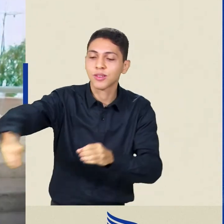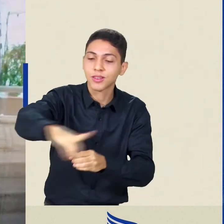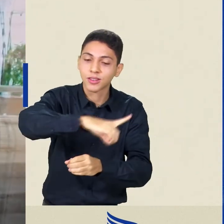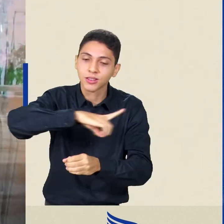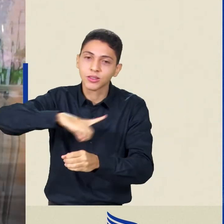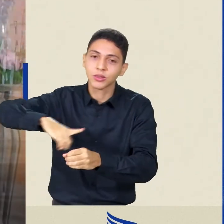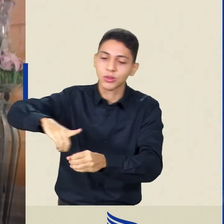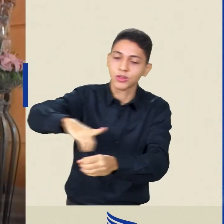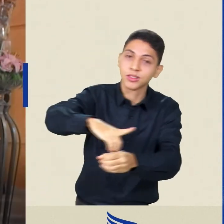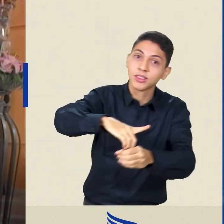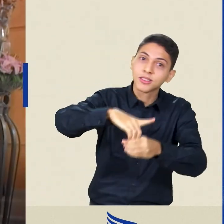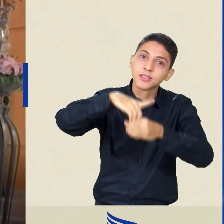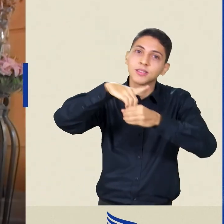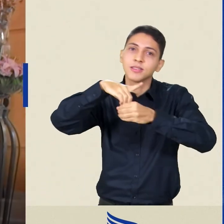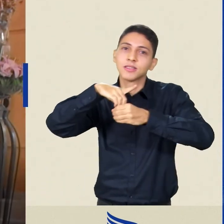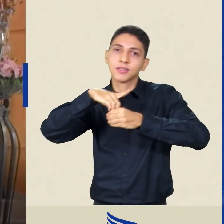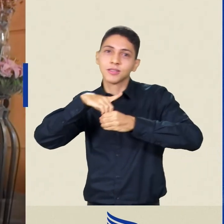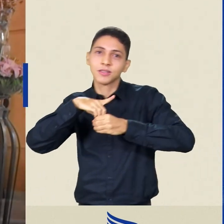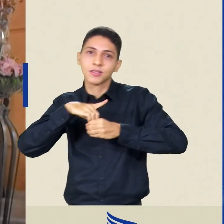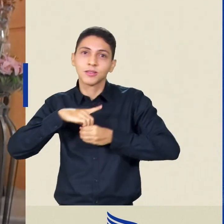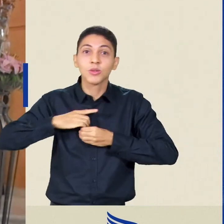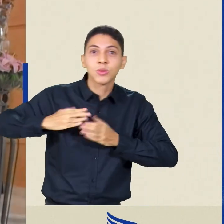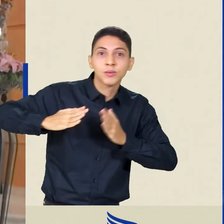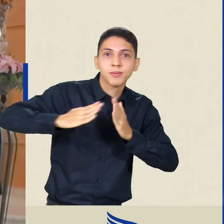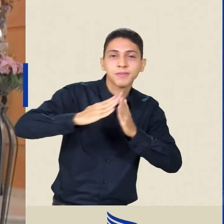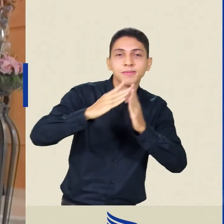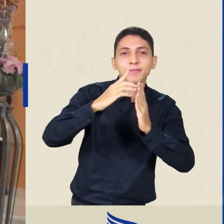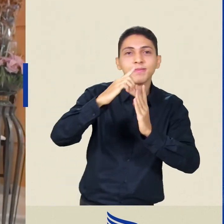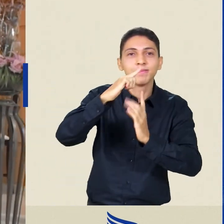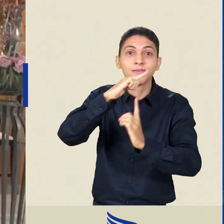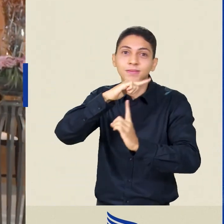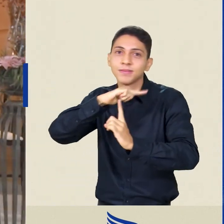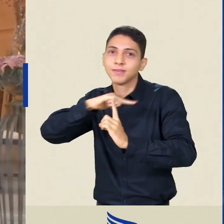a trazer-me dízimo ao tesouro.